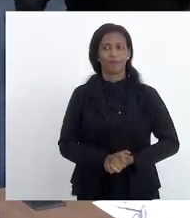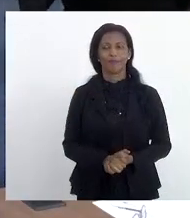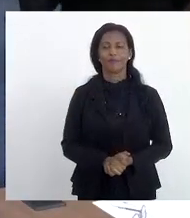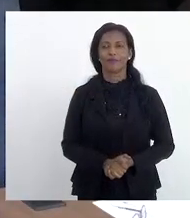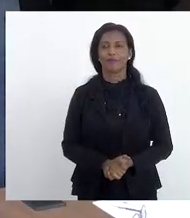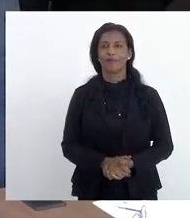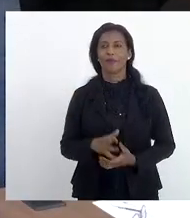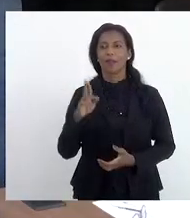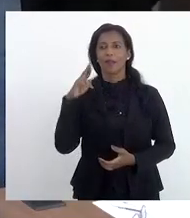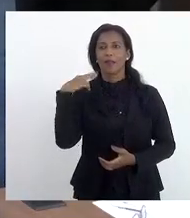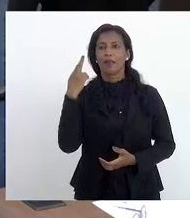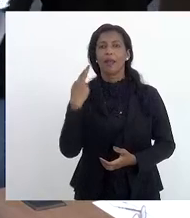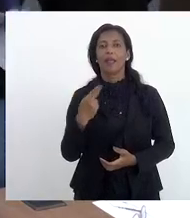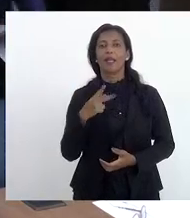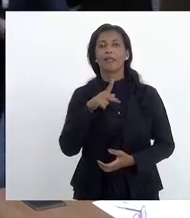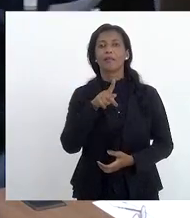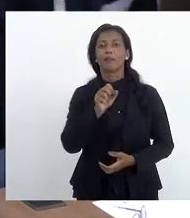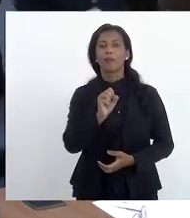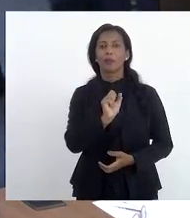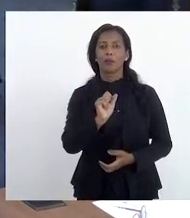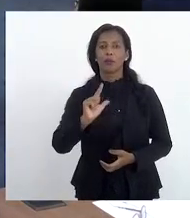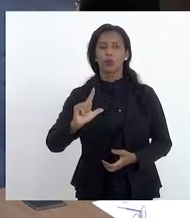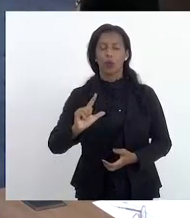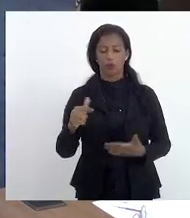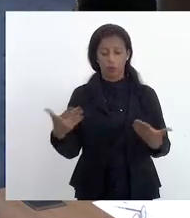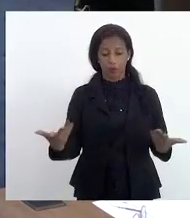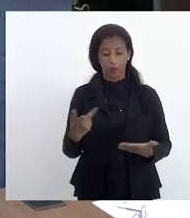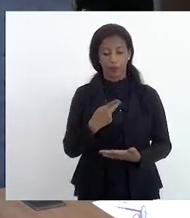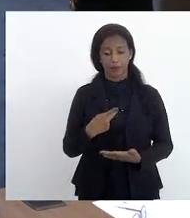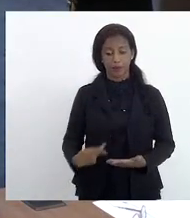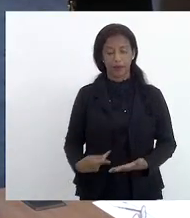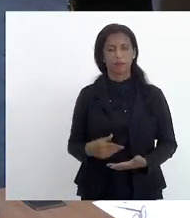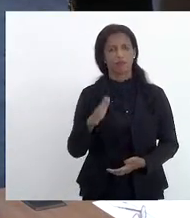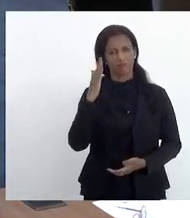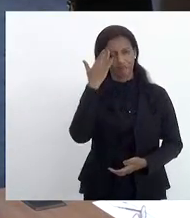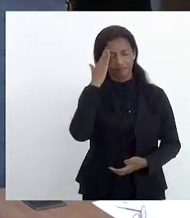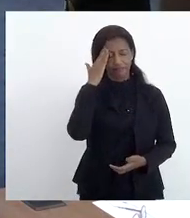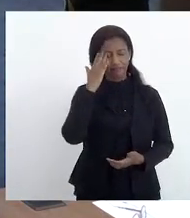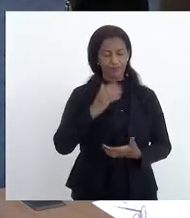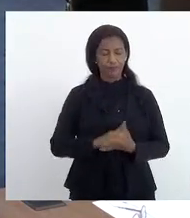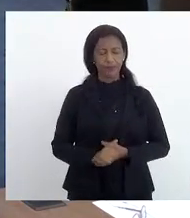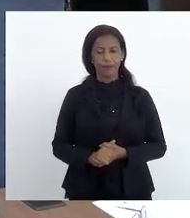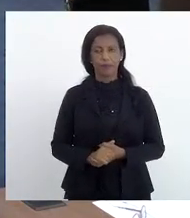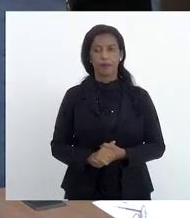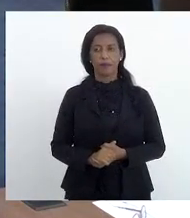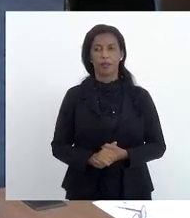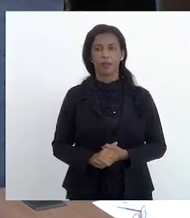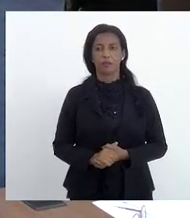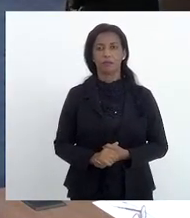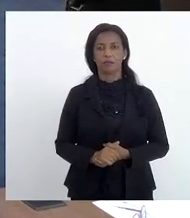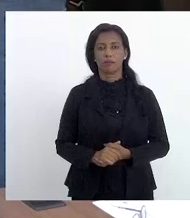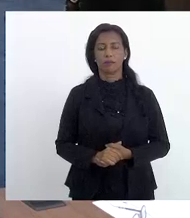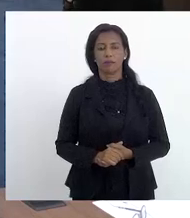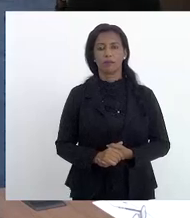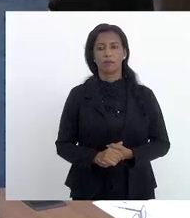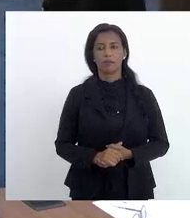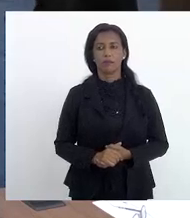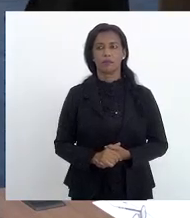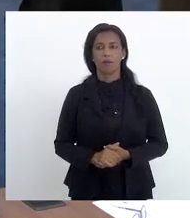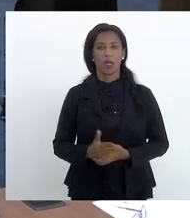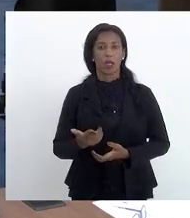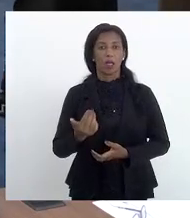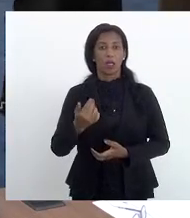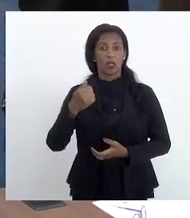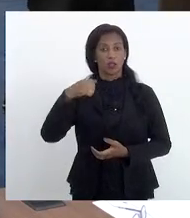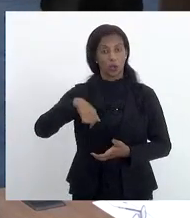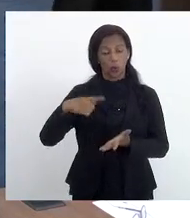Deputada Renata, pelo pessoal. Senhor presidente, a gente está entendendo que não vamos poder, de acordo